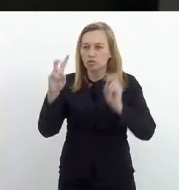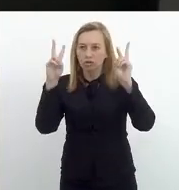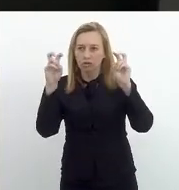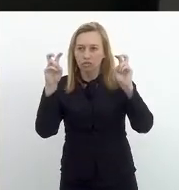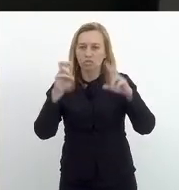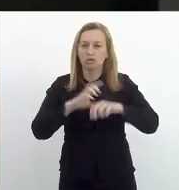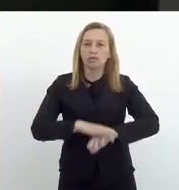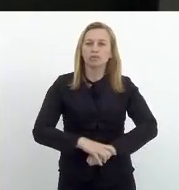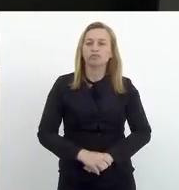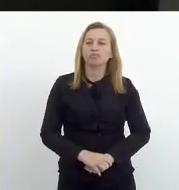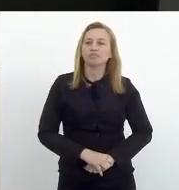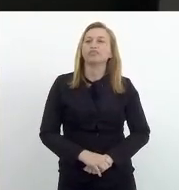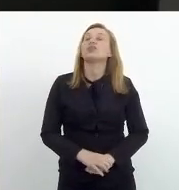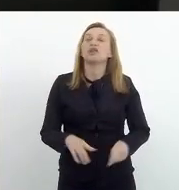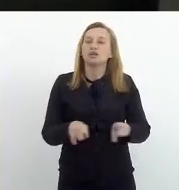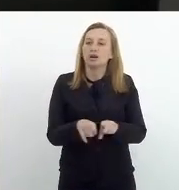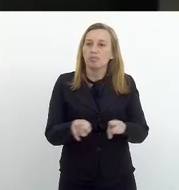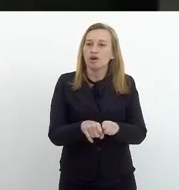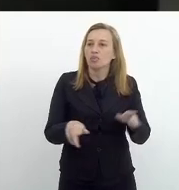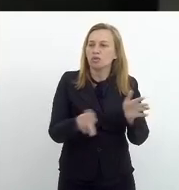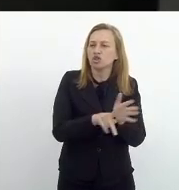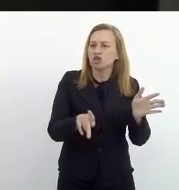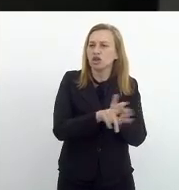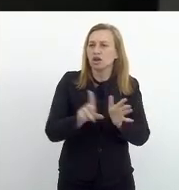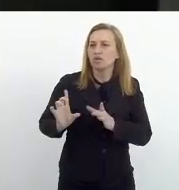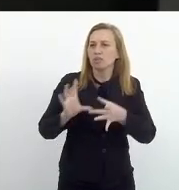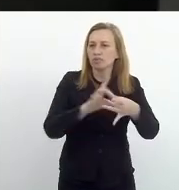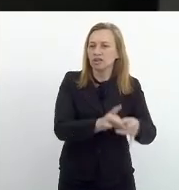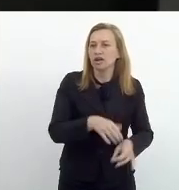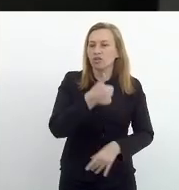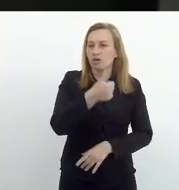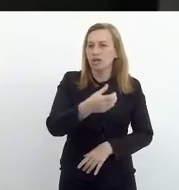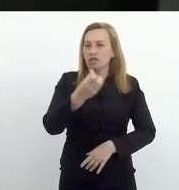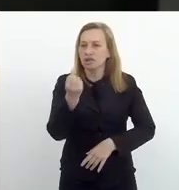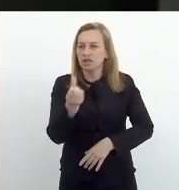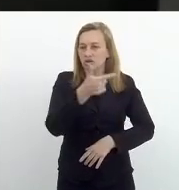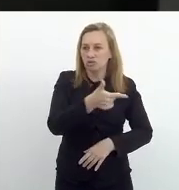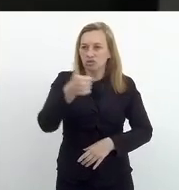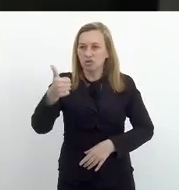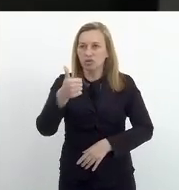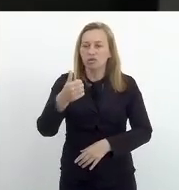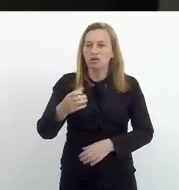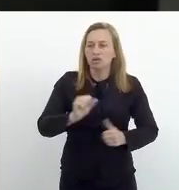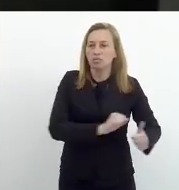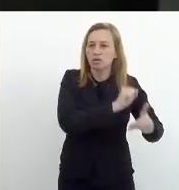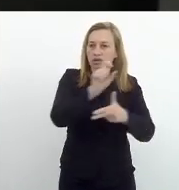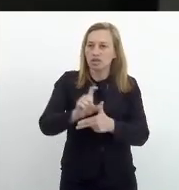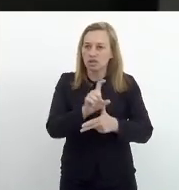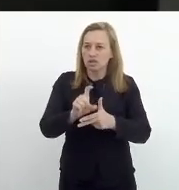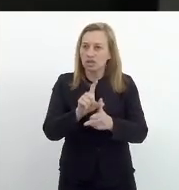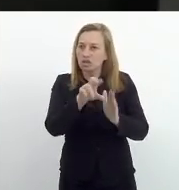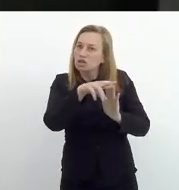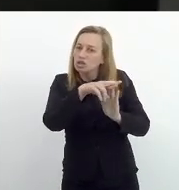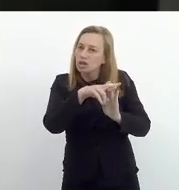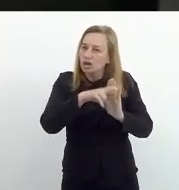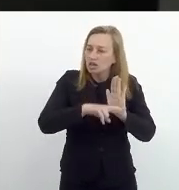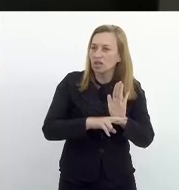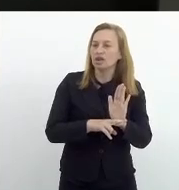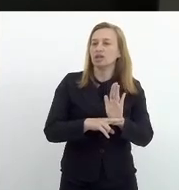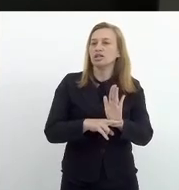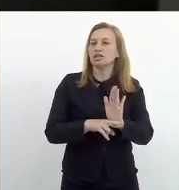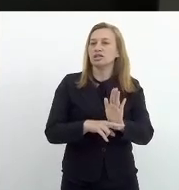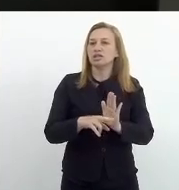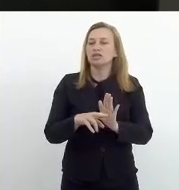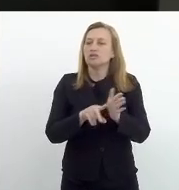providências também o projeto de lei complementar número 46/2001 de autoria do Poder Executivo que estabelece as normas e diretrizes